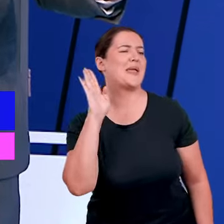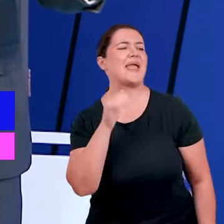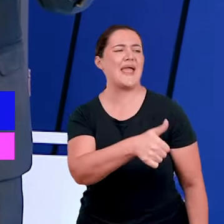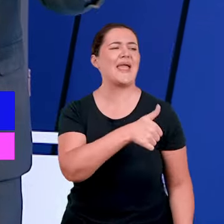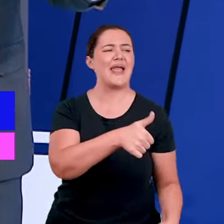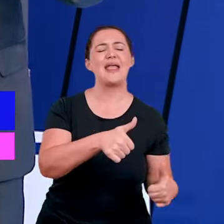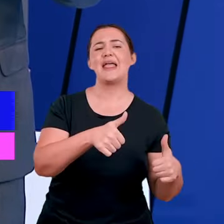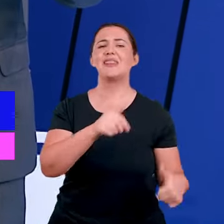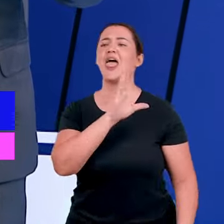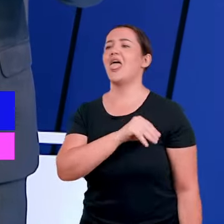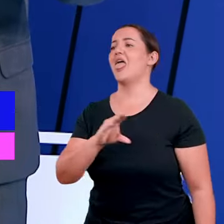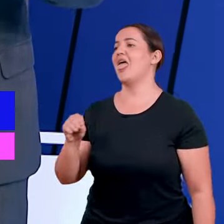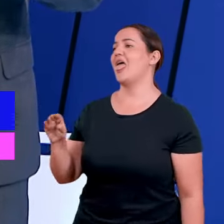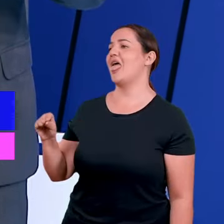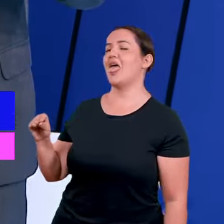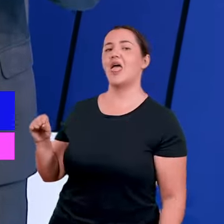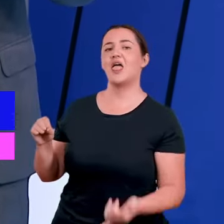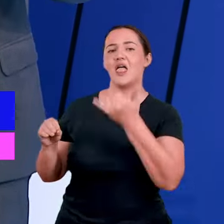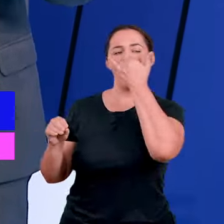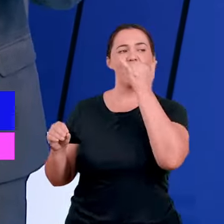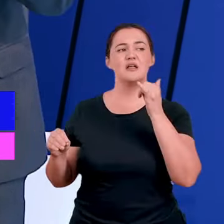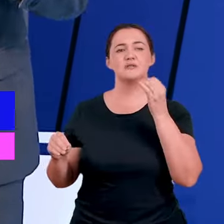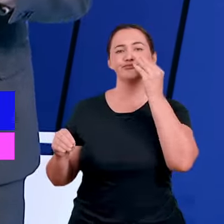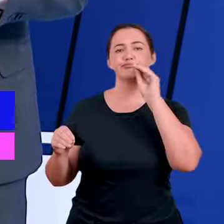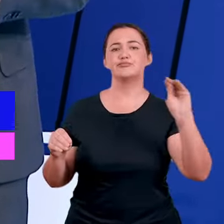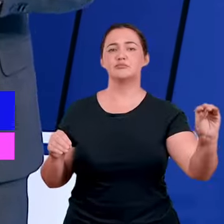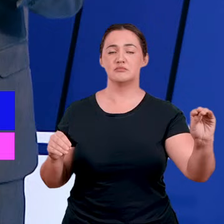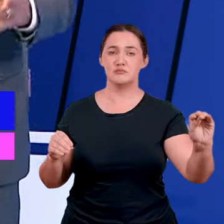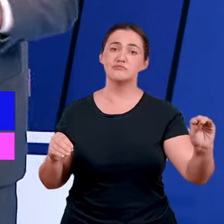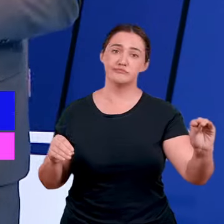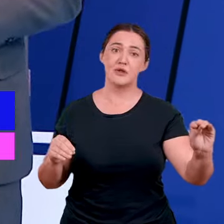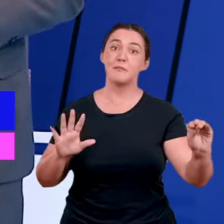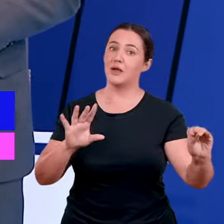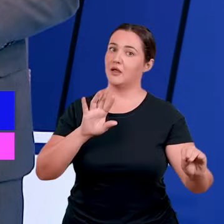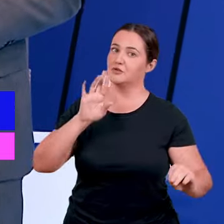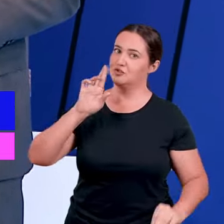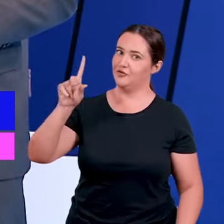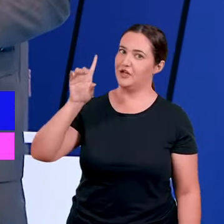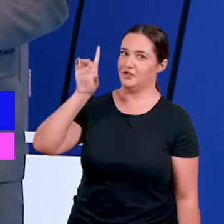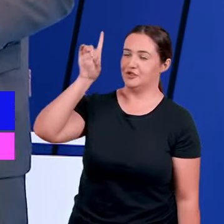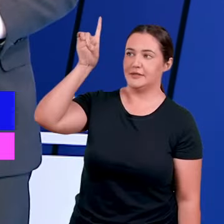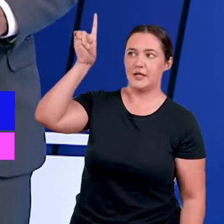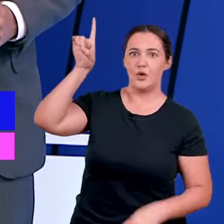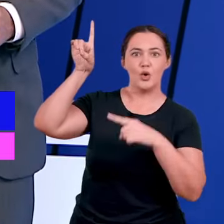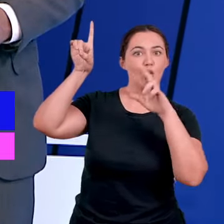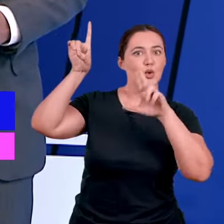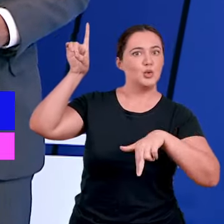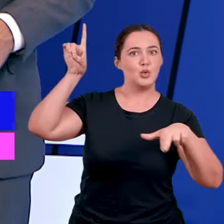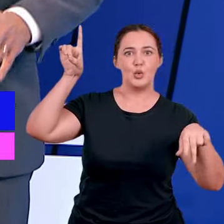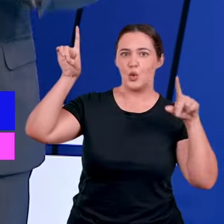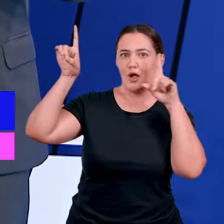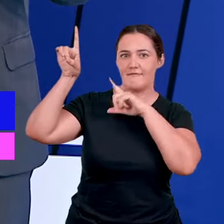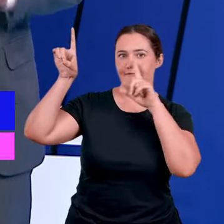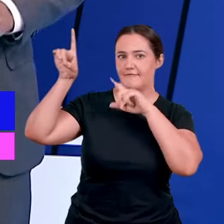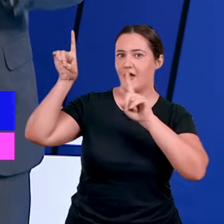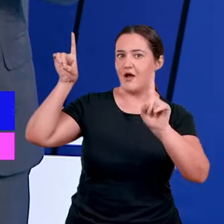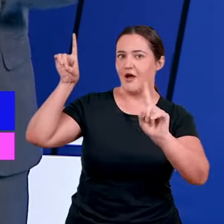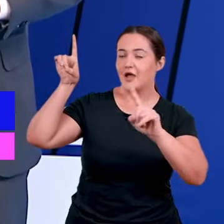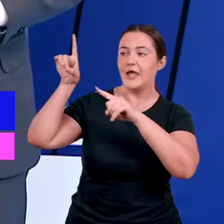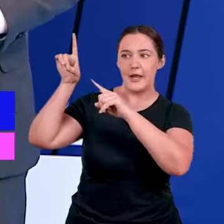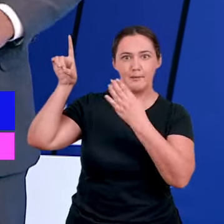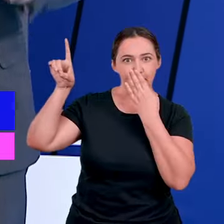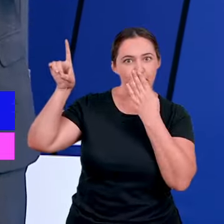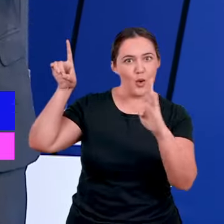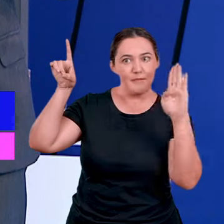hoje, e amanhã o ser humano muda, não cumpre, não consegue. Ora, Deus não falha. A promessa